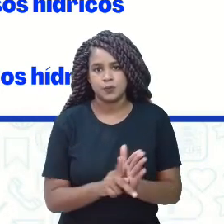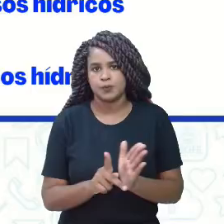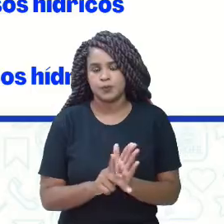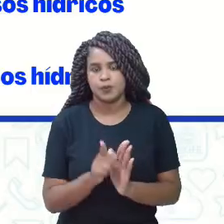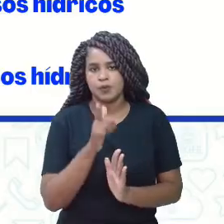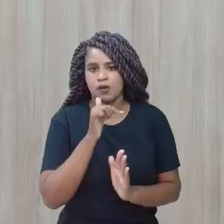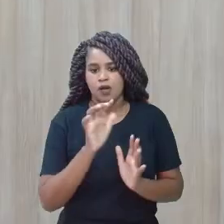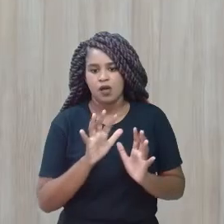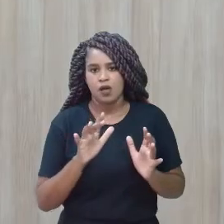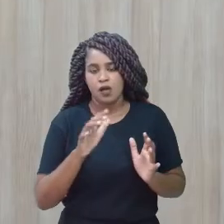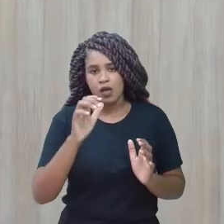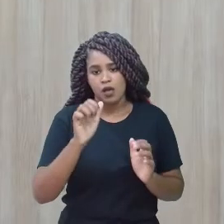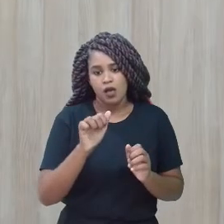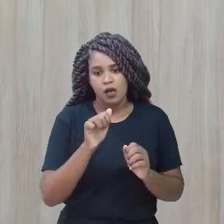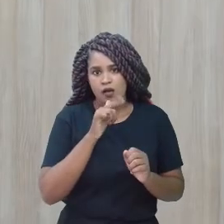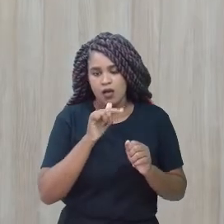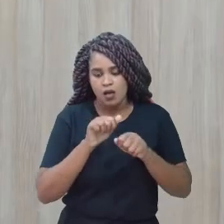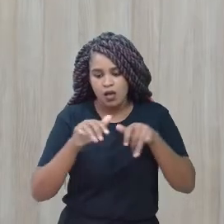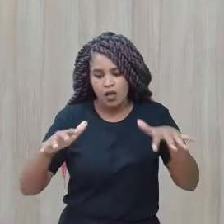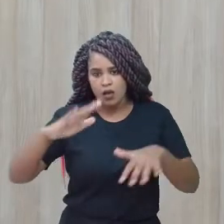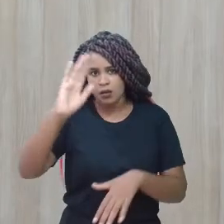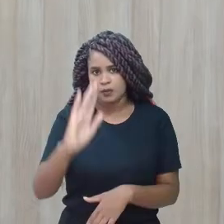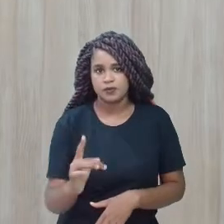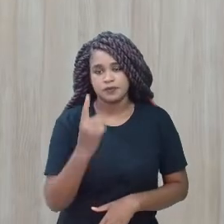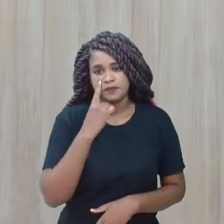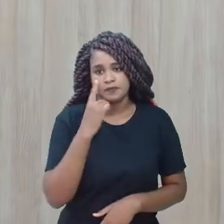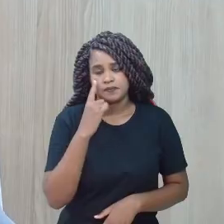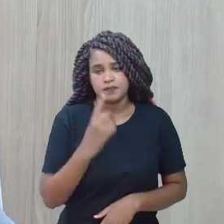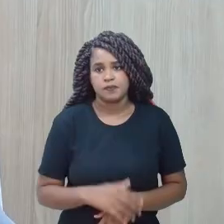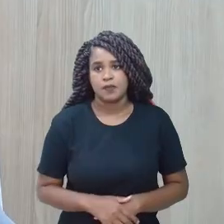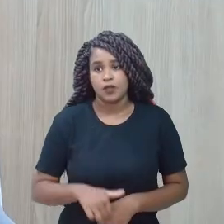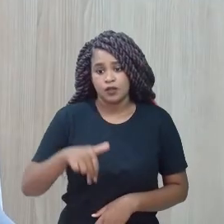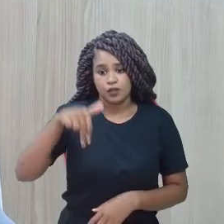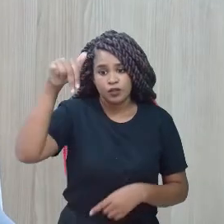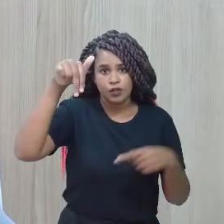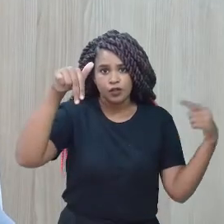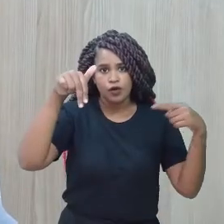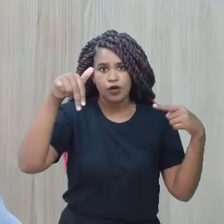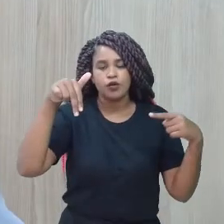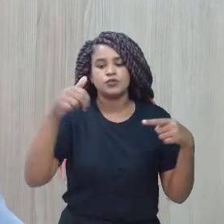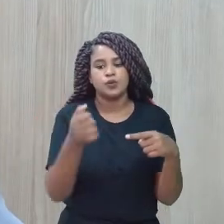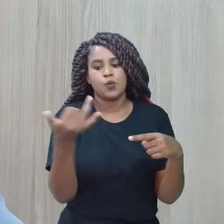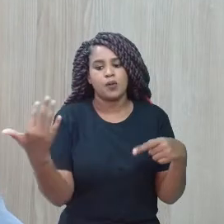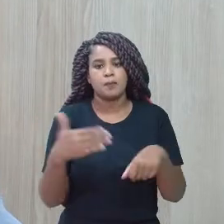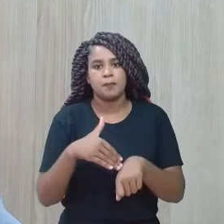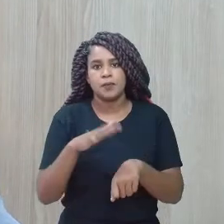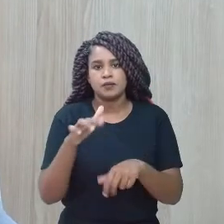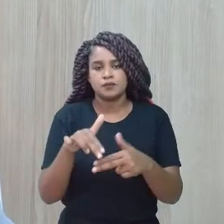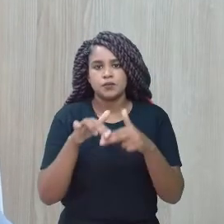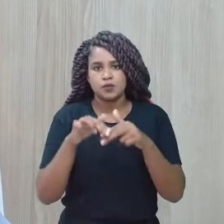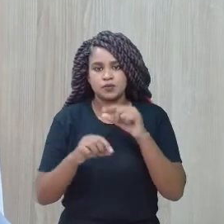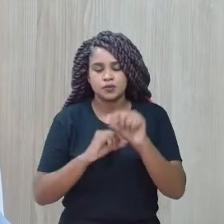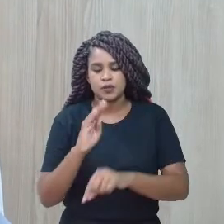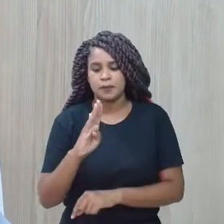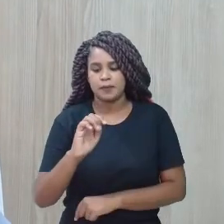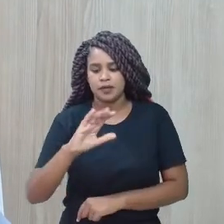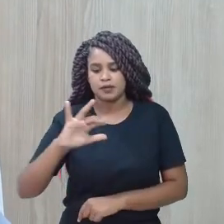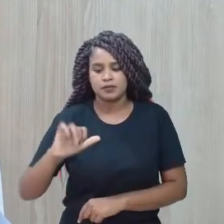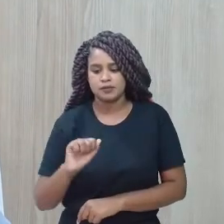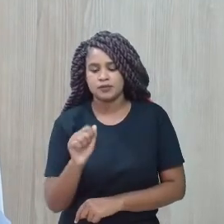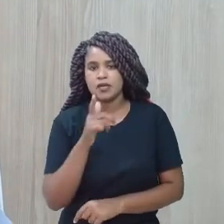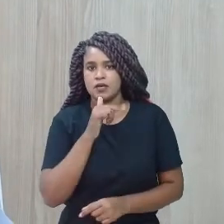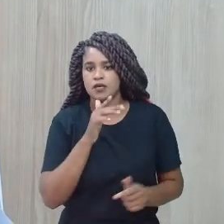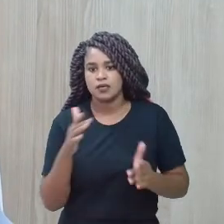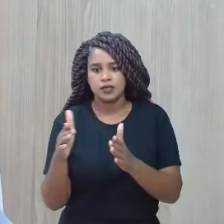recursos hídricos. Okay? O que contribui ali naquela região norte ter esse número tão grande, né, professora? É justamente a bacia o quê? Do nosso